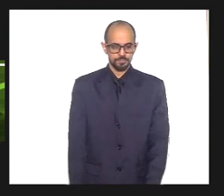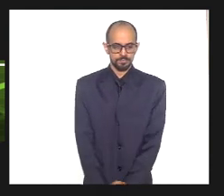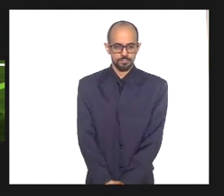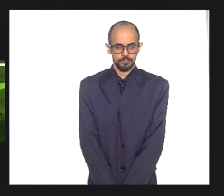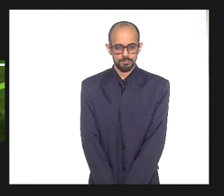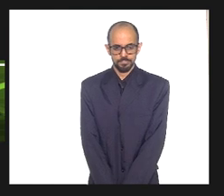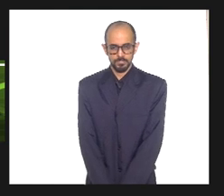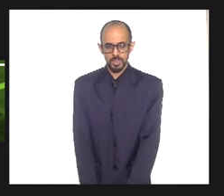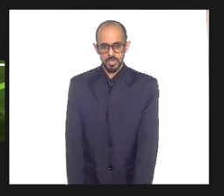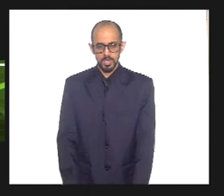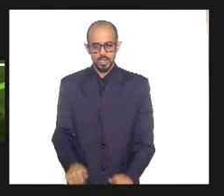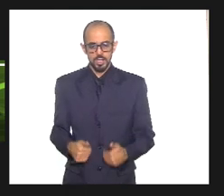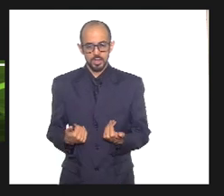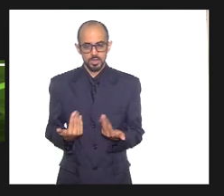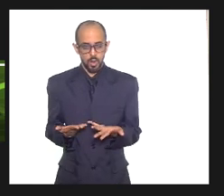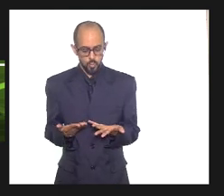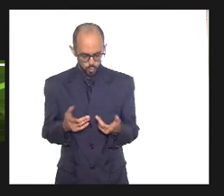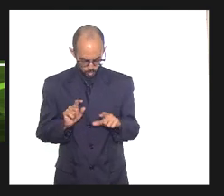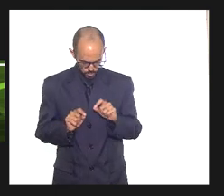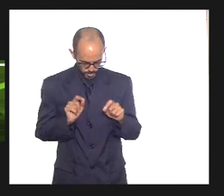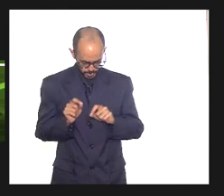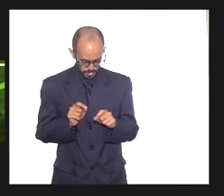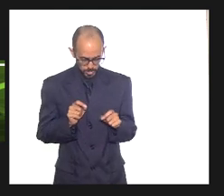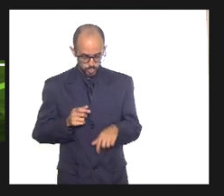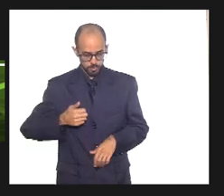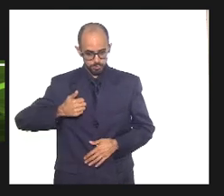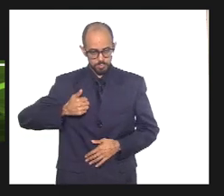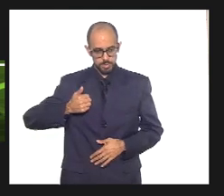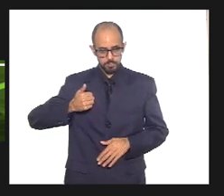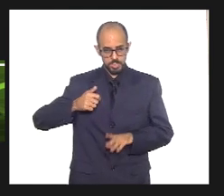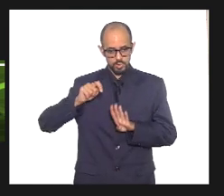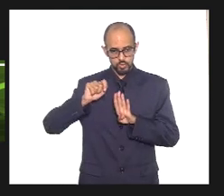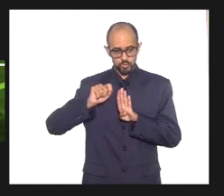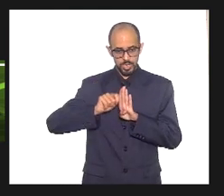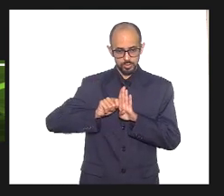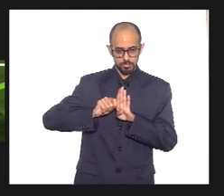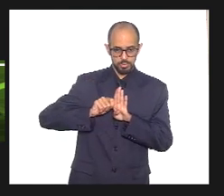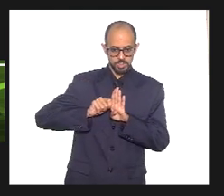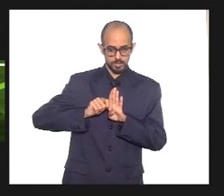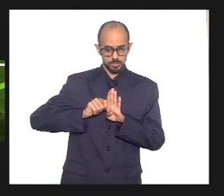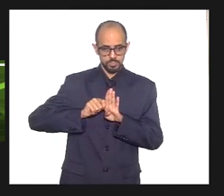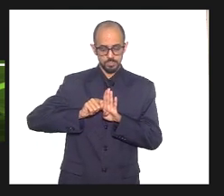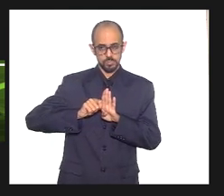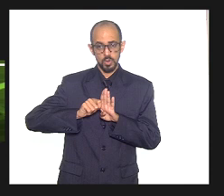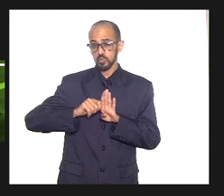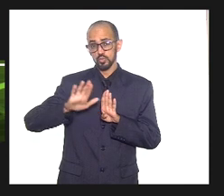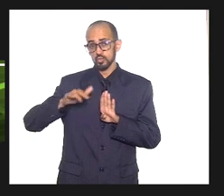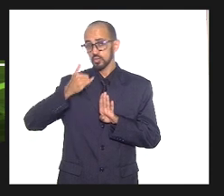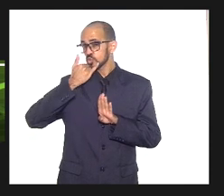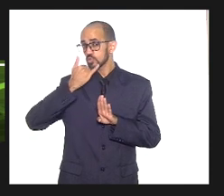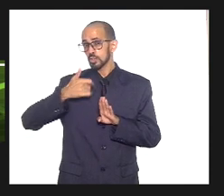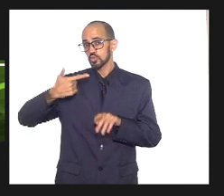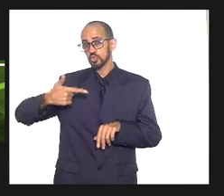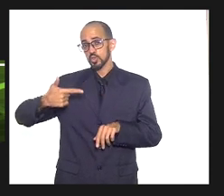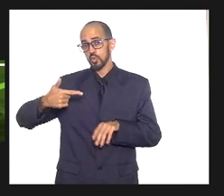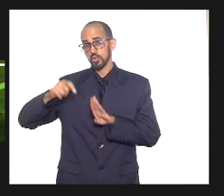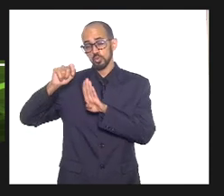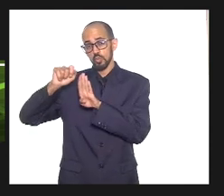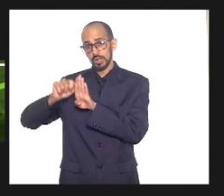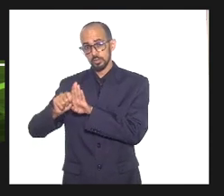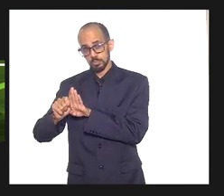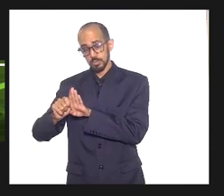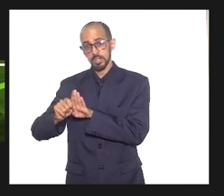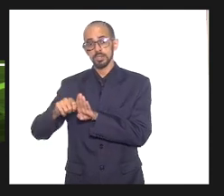Então, é claro que no primeiro quadrimestre, no segundo quadrimestre, onde tem uma